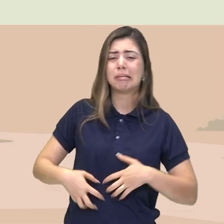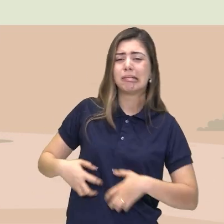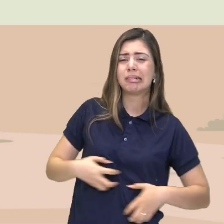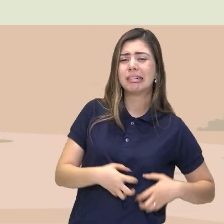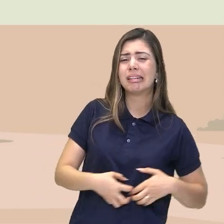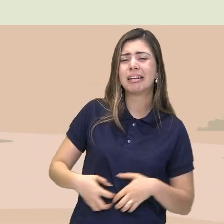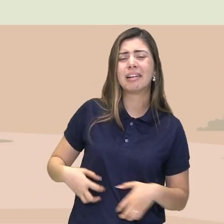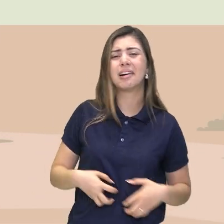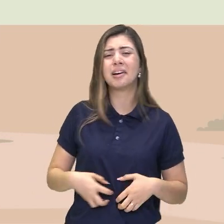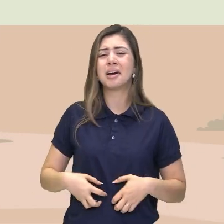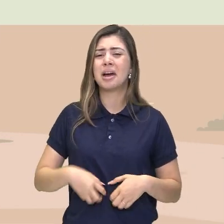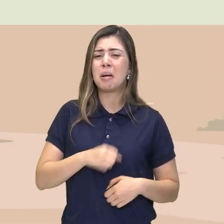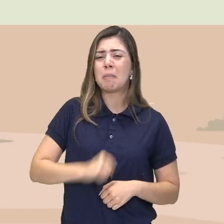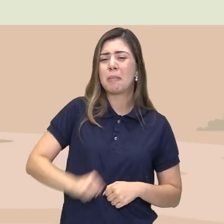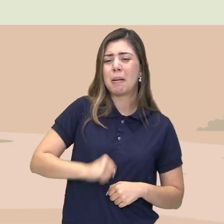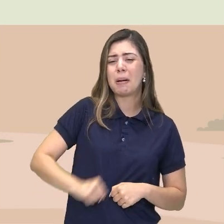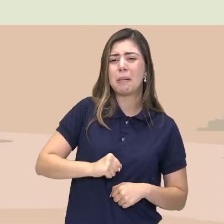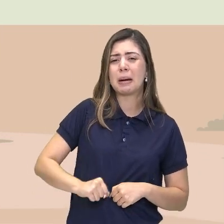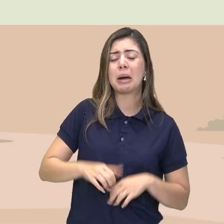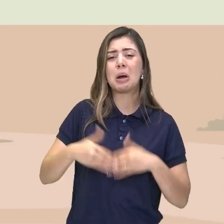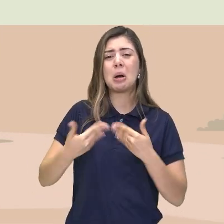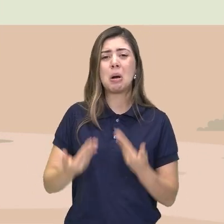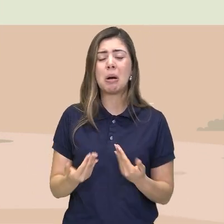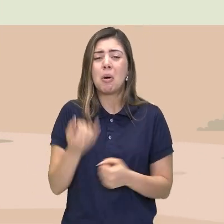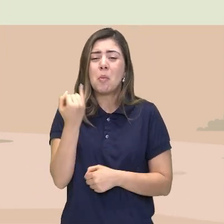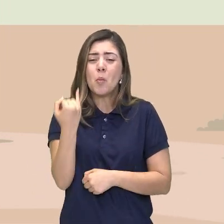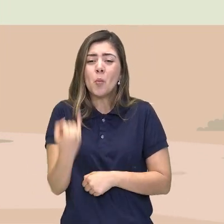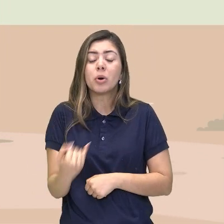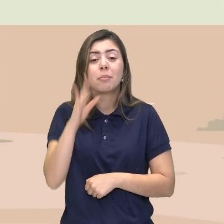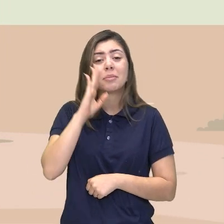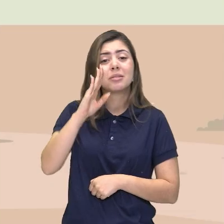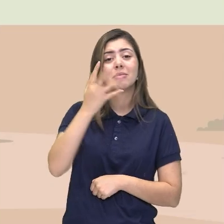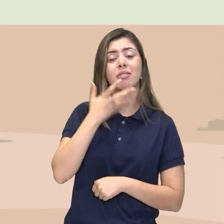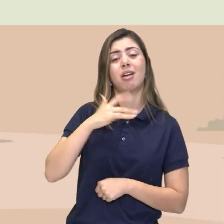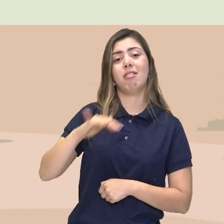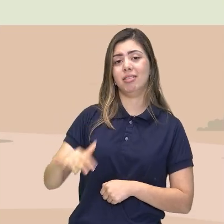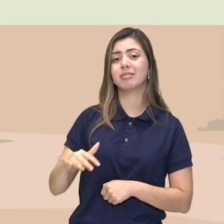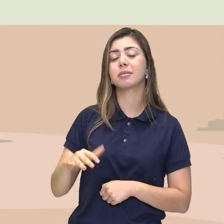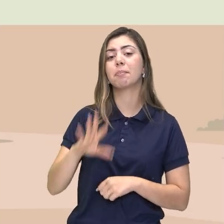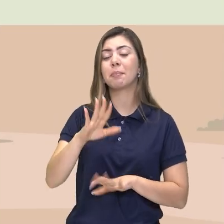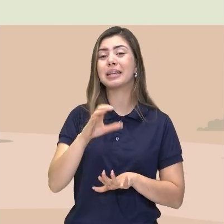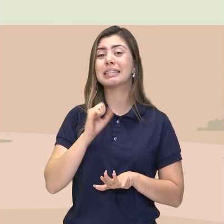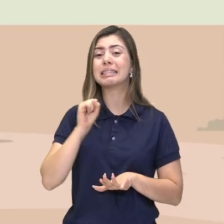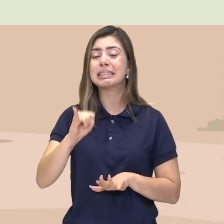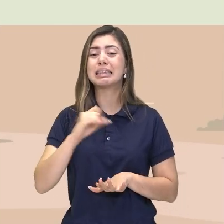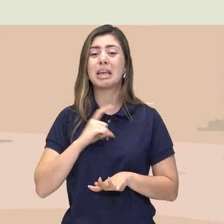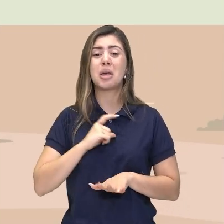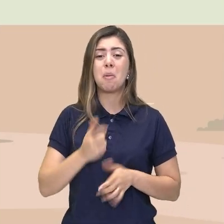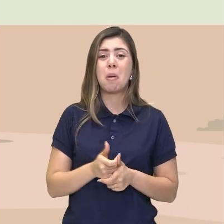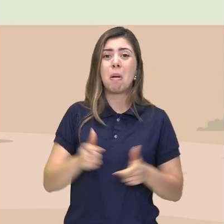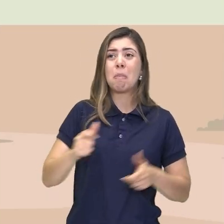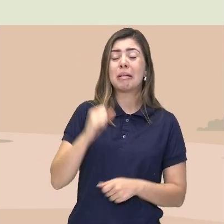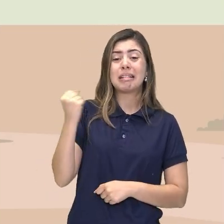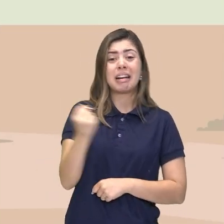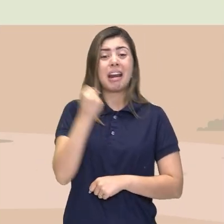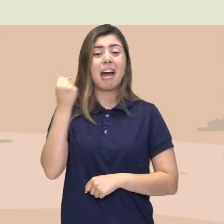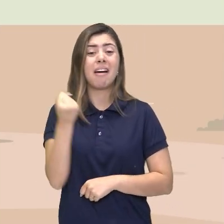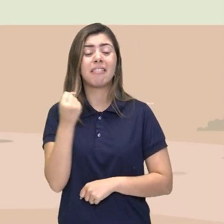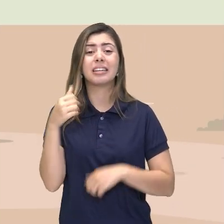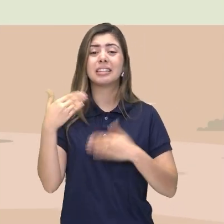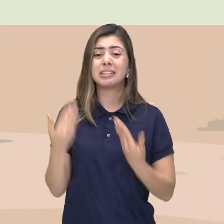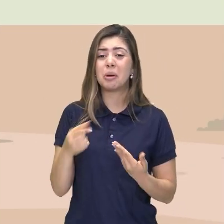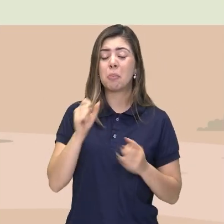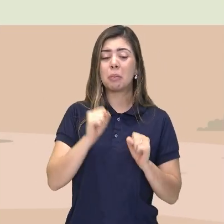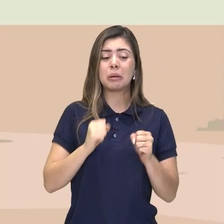até desnutrição, especialmente em crianças. Em casos graves, o acúmulo de vermes pode bloquear o intestino,